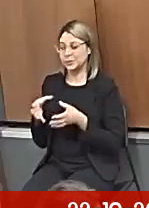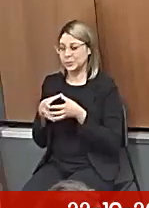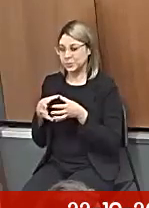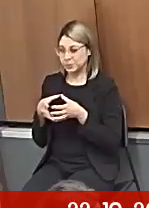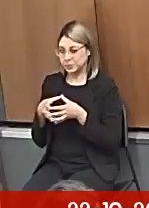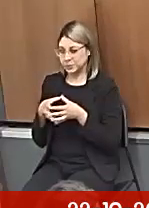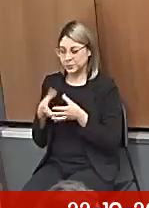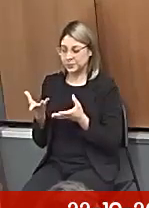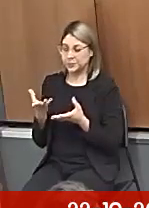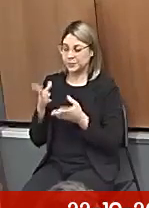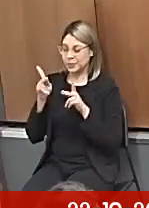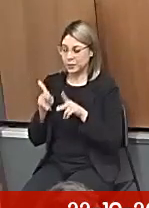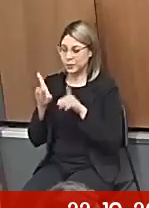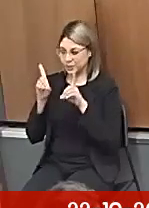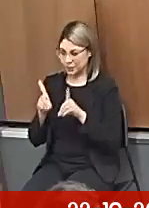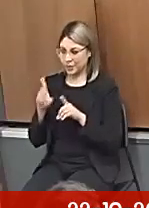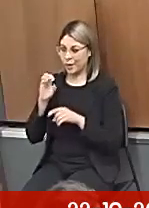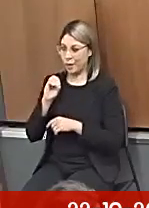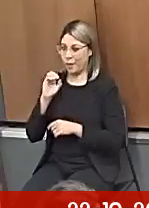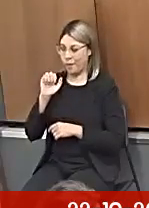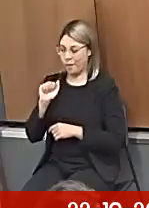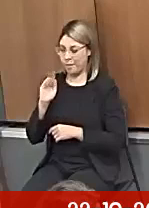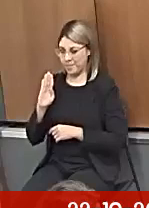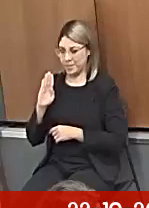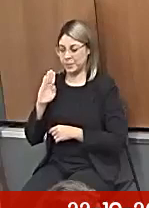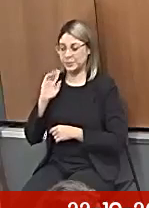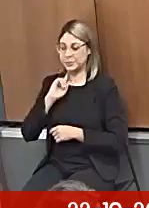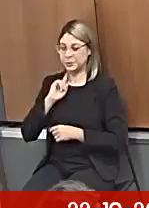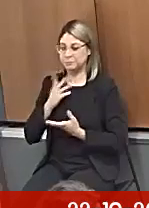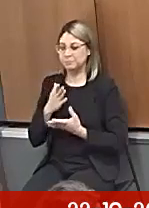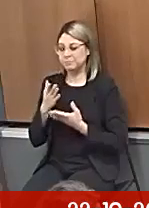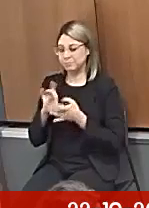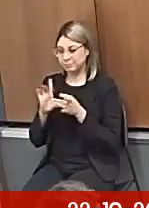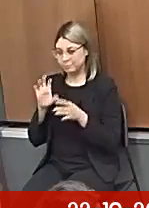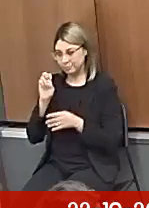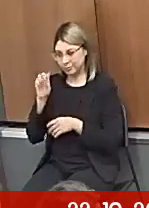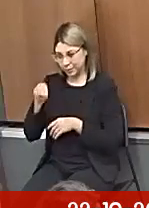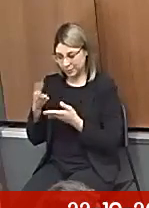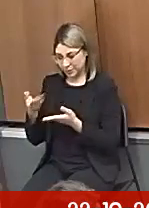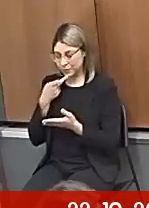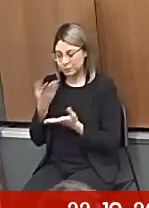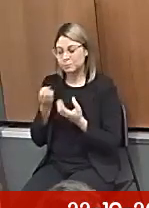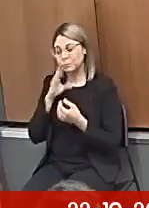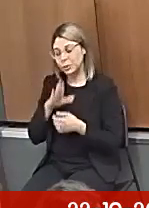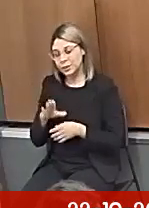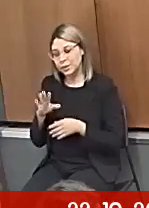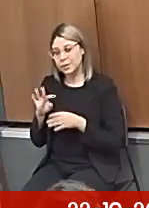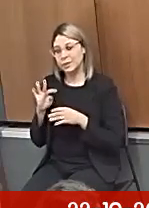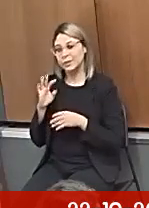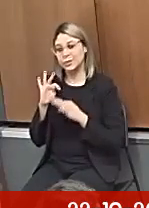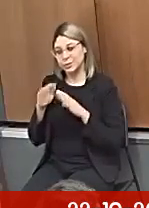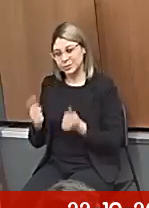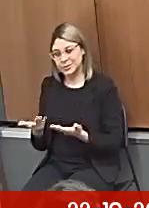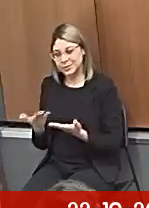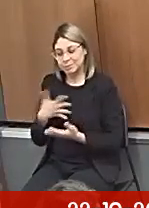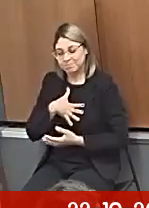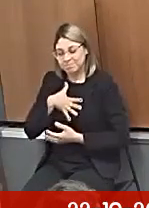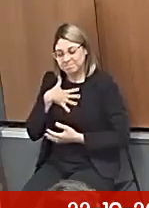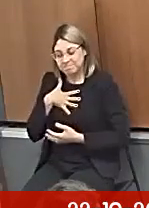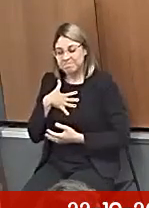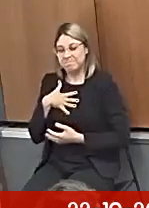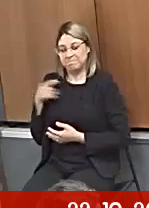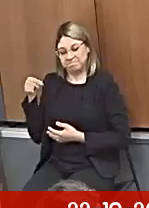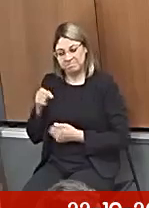da OAB de Minas Gerais. Fala a sua, Fernanda, 5 minutos. Boa tarde a todos. É uma satisfação imensa estar aqui com